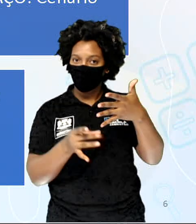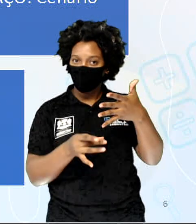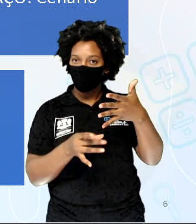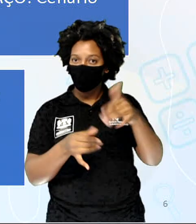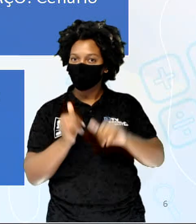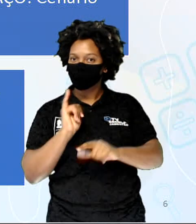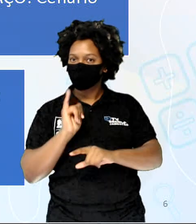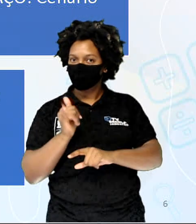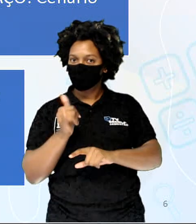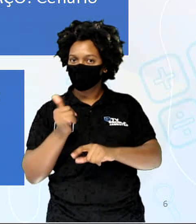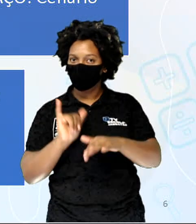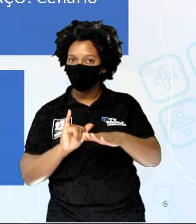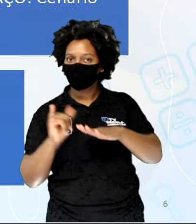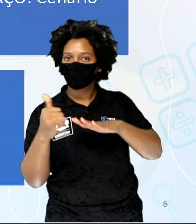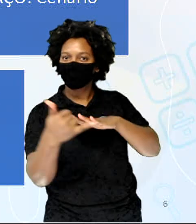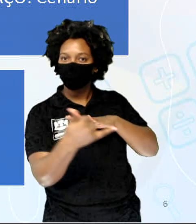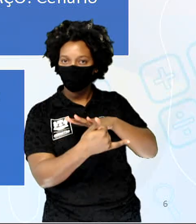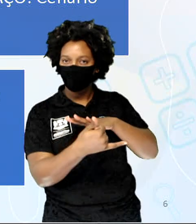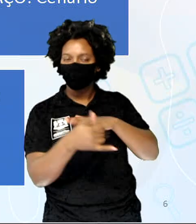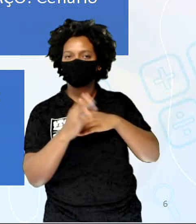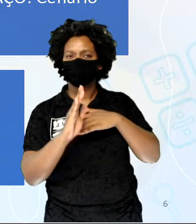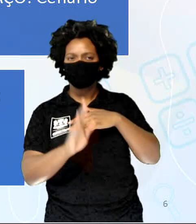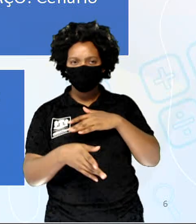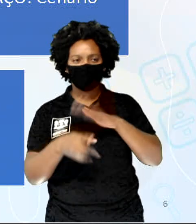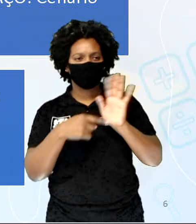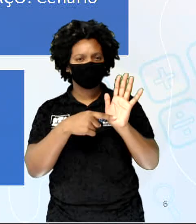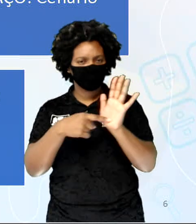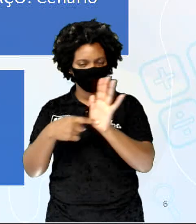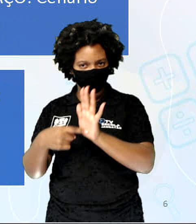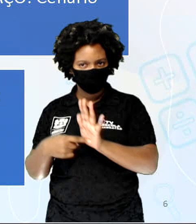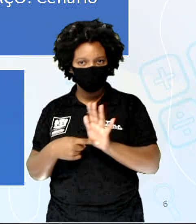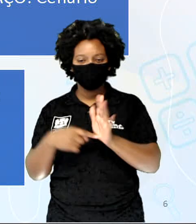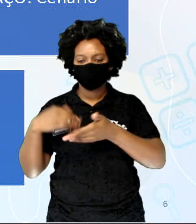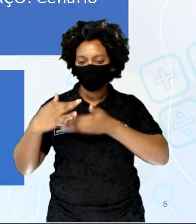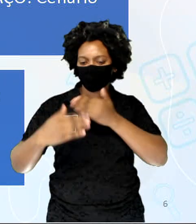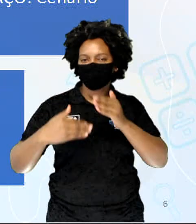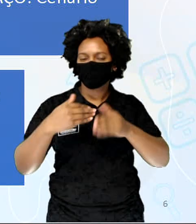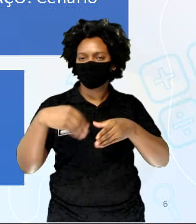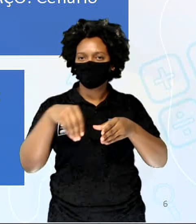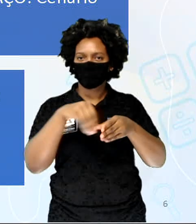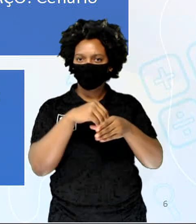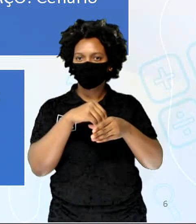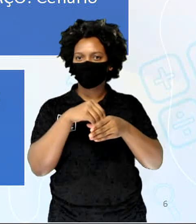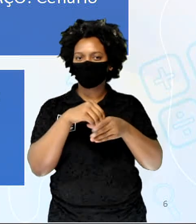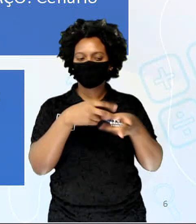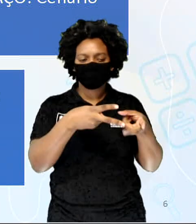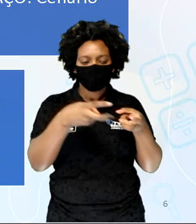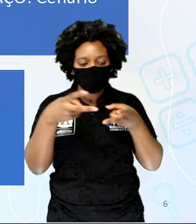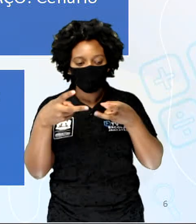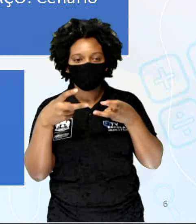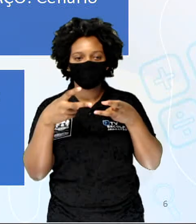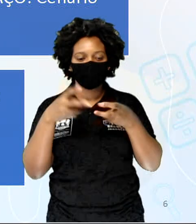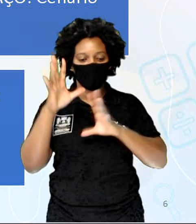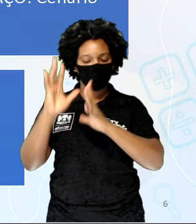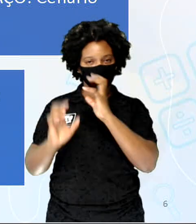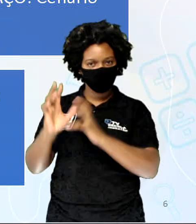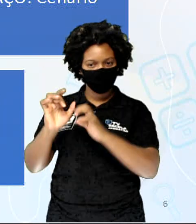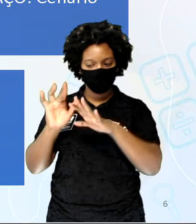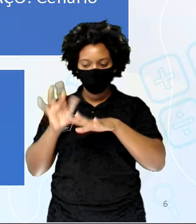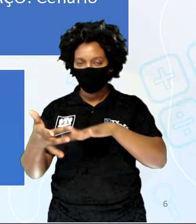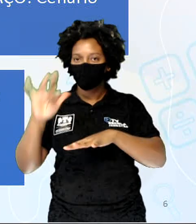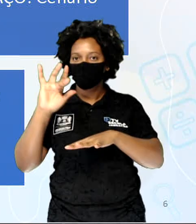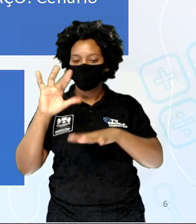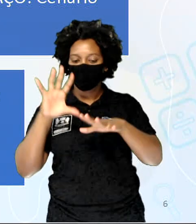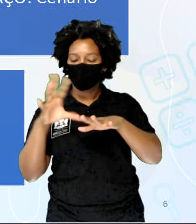ou seja, um enredo, como eu disse antes, tem a apresentação, desenvolvimento, que dentro do desenvolvimento você percebe o conflito e o clímax,